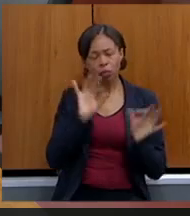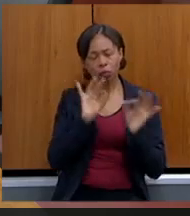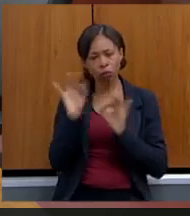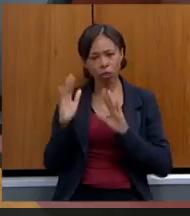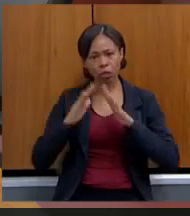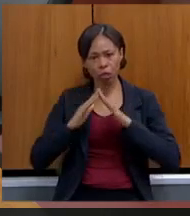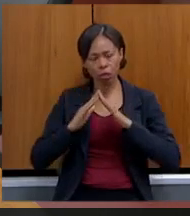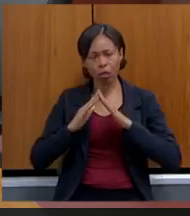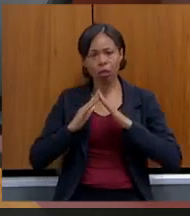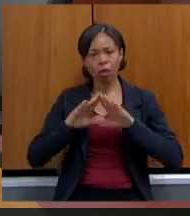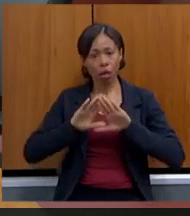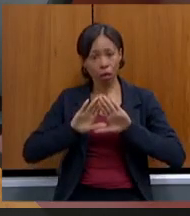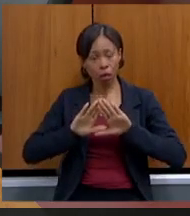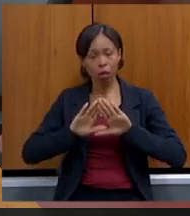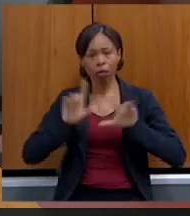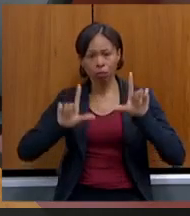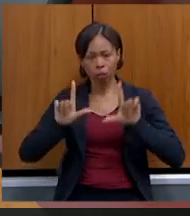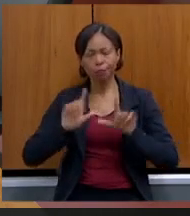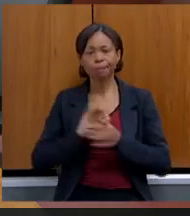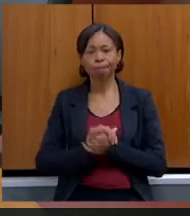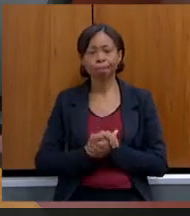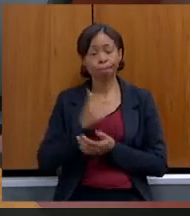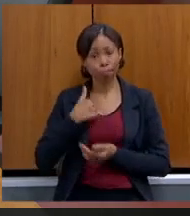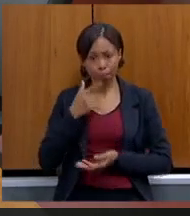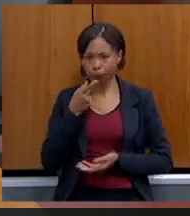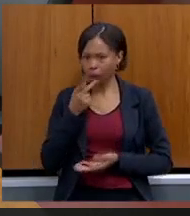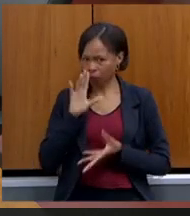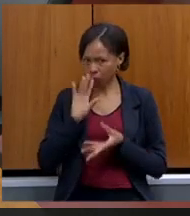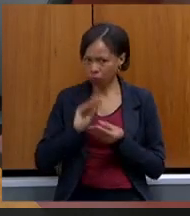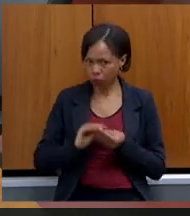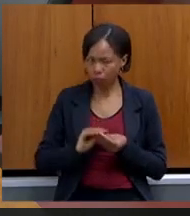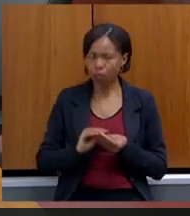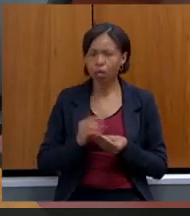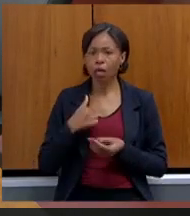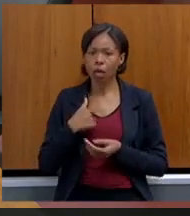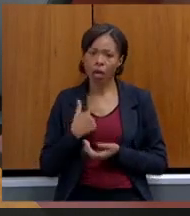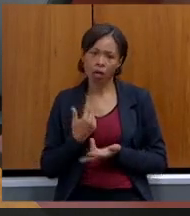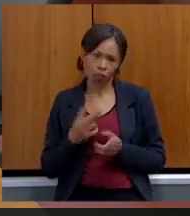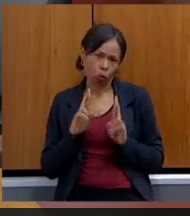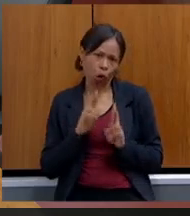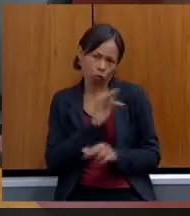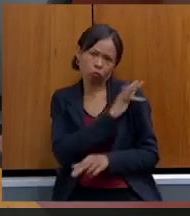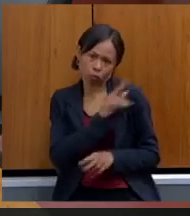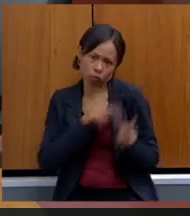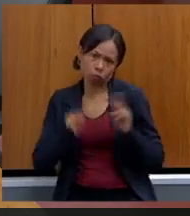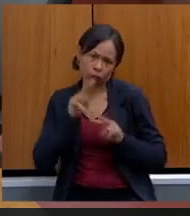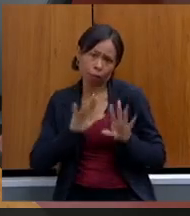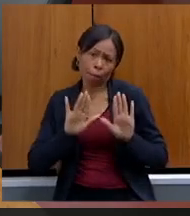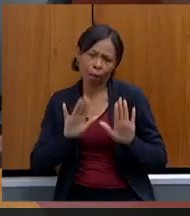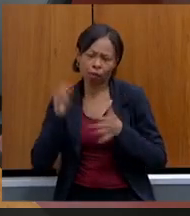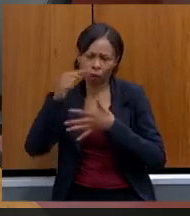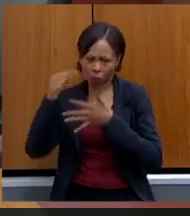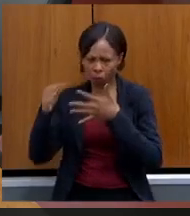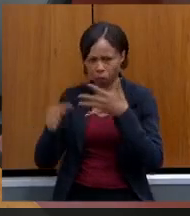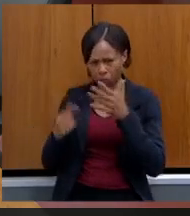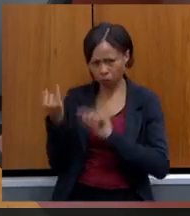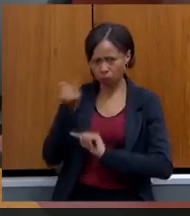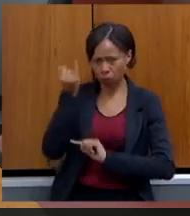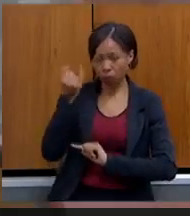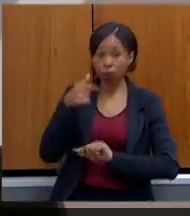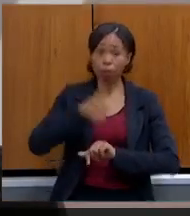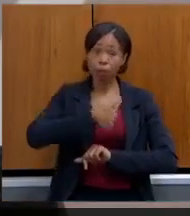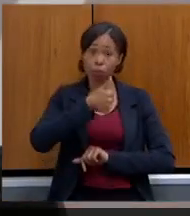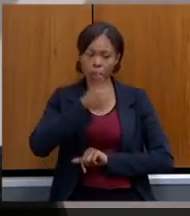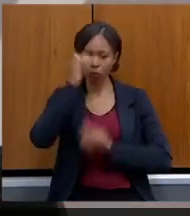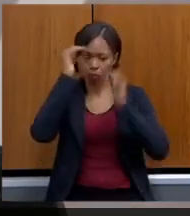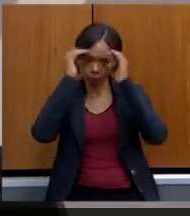breve é mais para poder a nossa função é essa fiscalizar mas eu queria colocar alguns questionamentos aqui é importante primeiro é meu